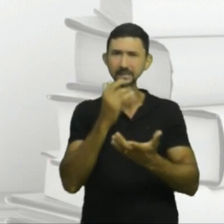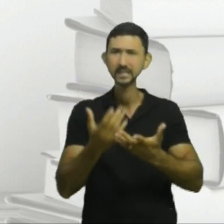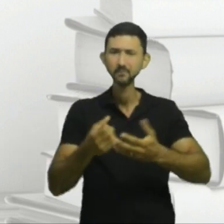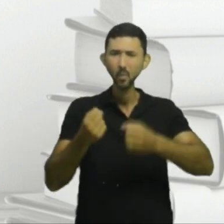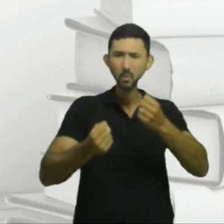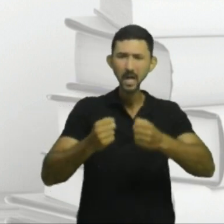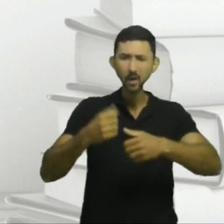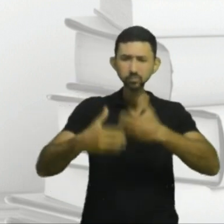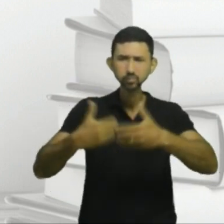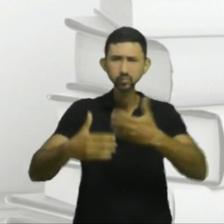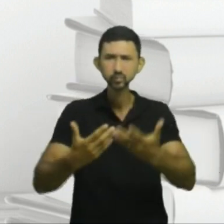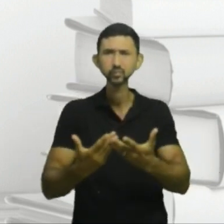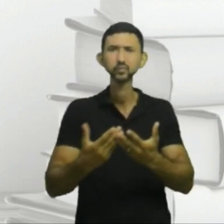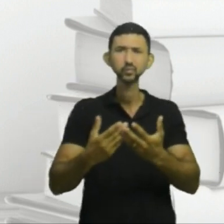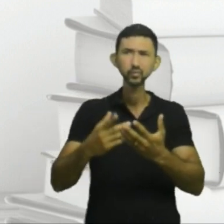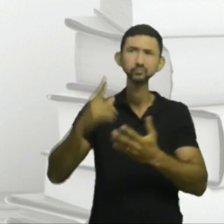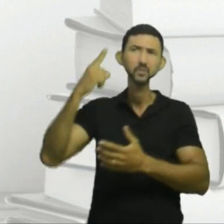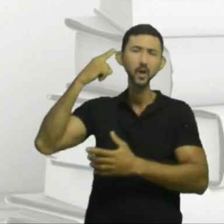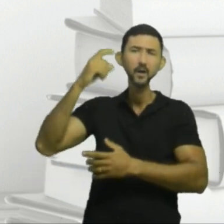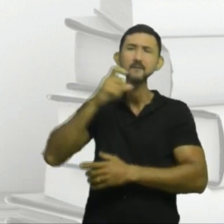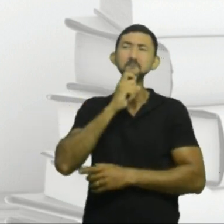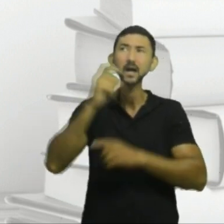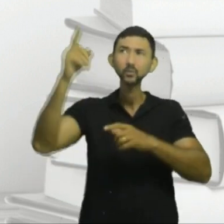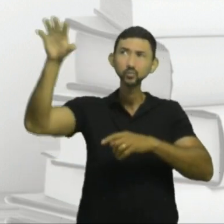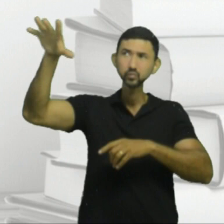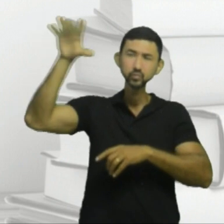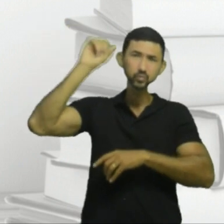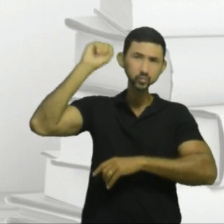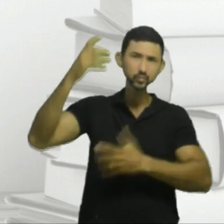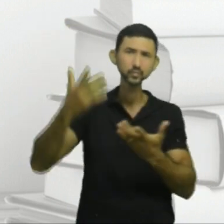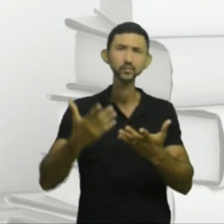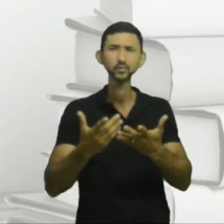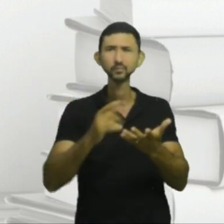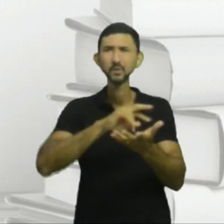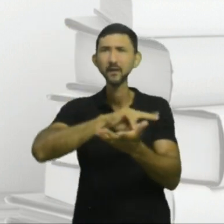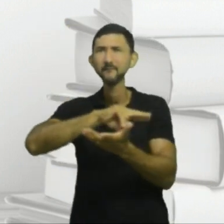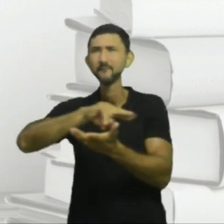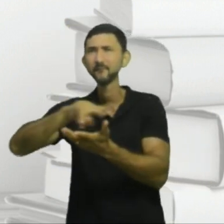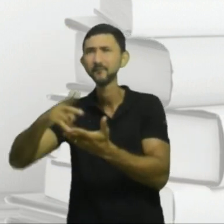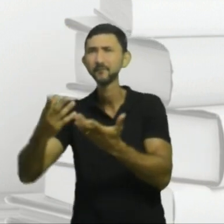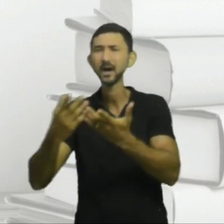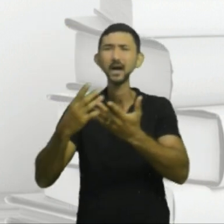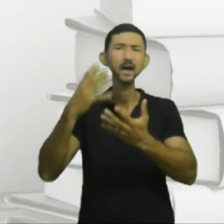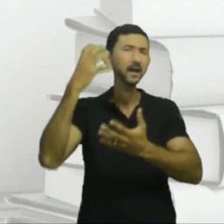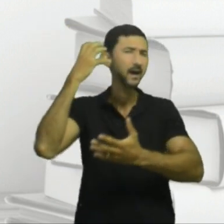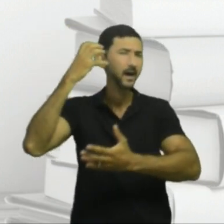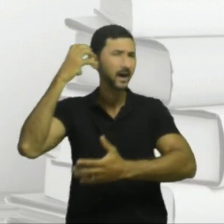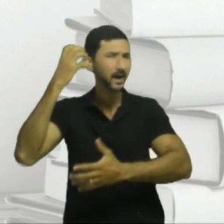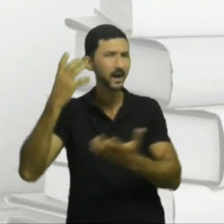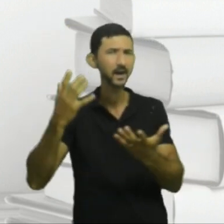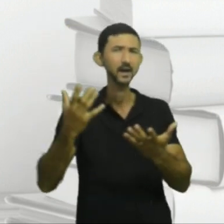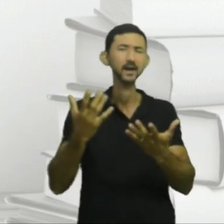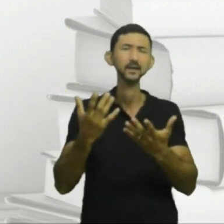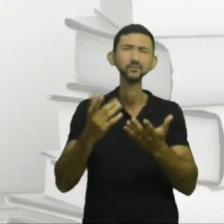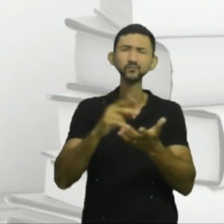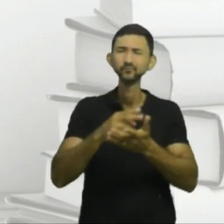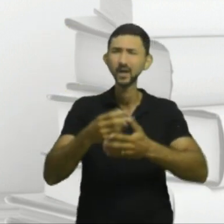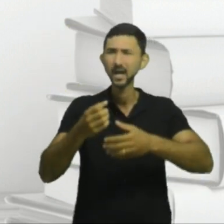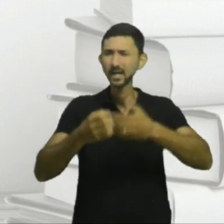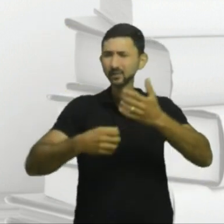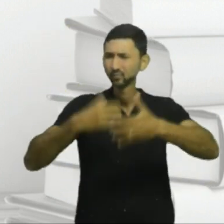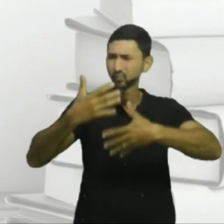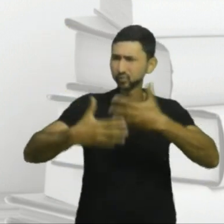Motores, centrais de ar, bebedouros, ventiladores, rádios de bairros comunitários, rádios de estúdios,